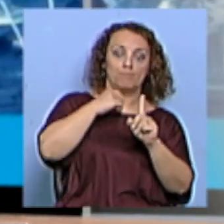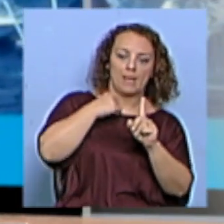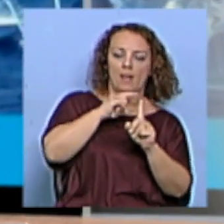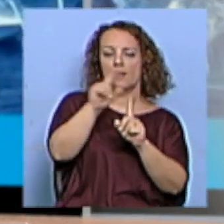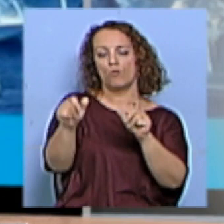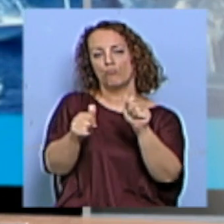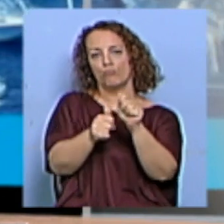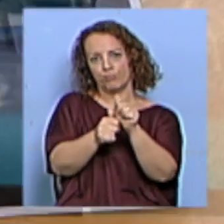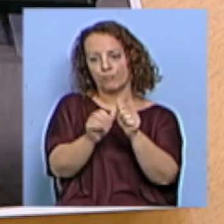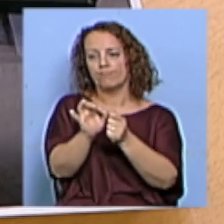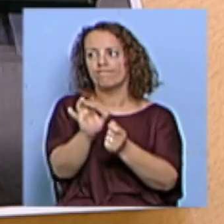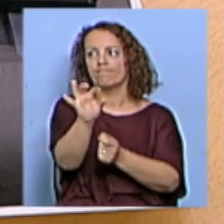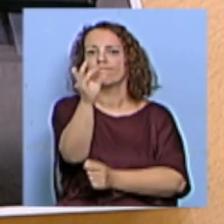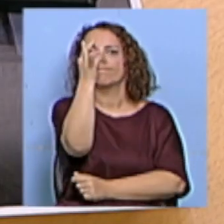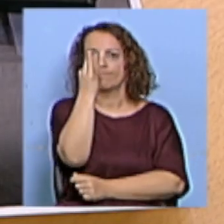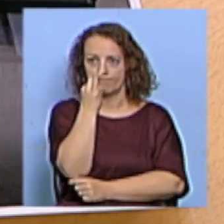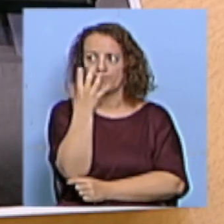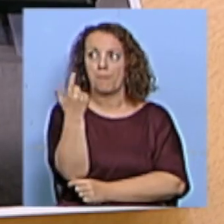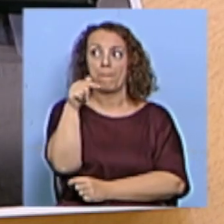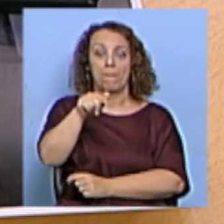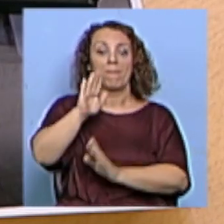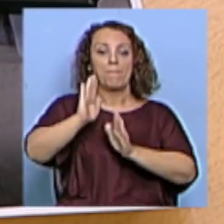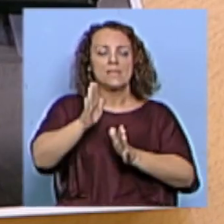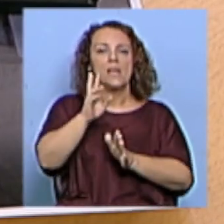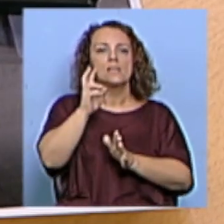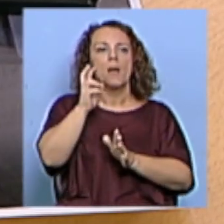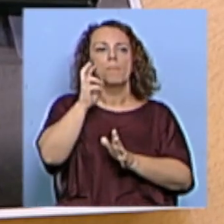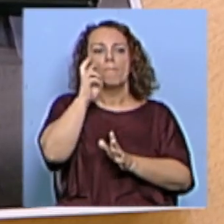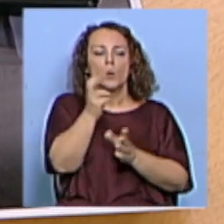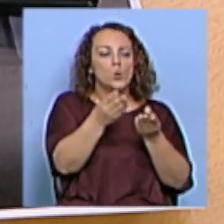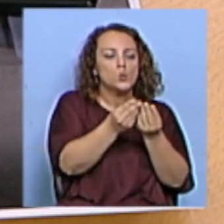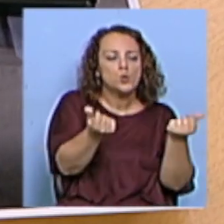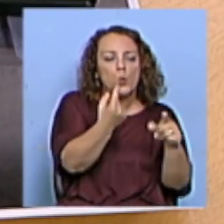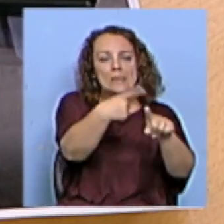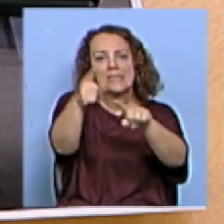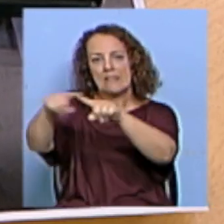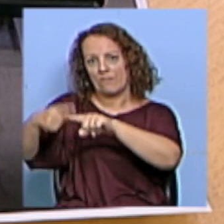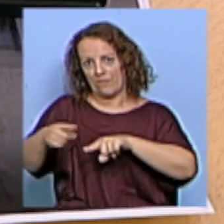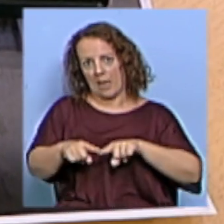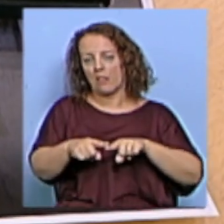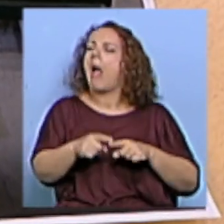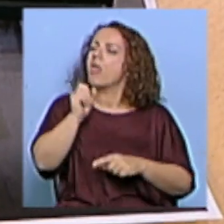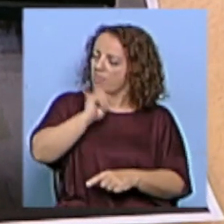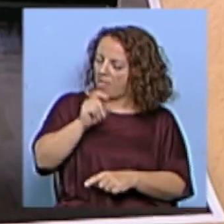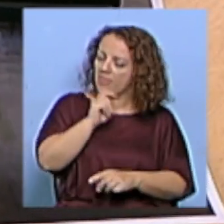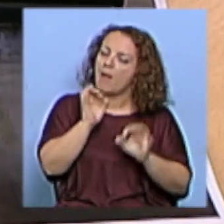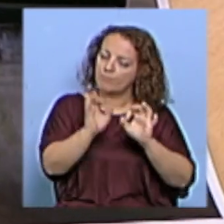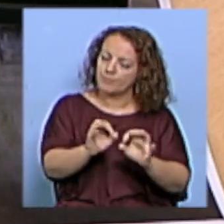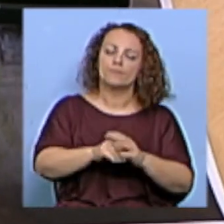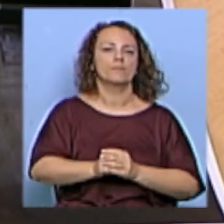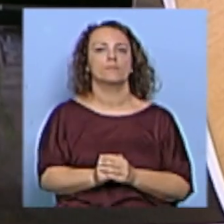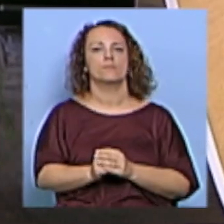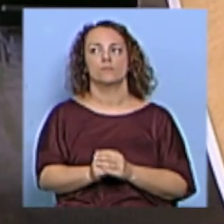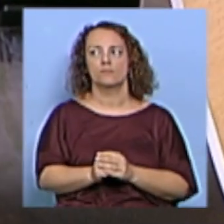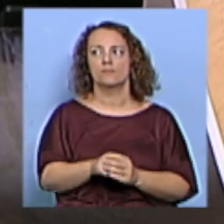essas pessoas. Portanto, tem que se encontrar as diferentes soluções e que as há, certamente.